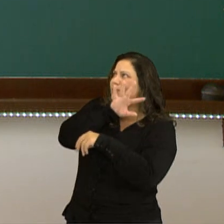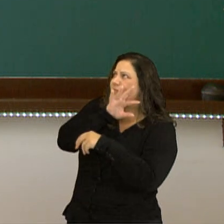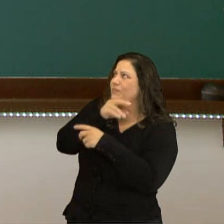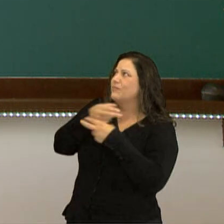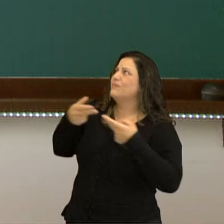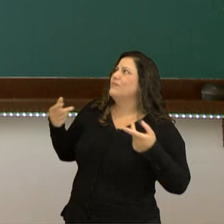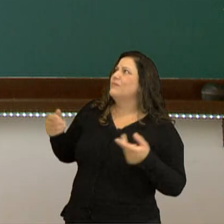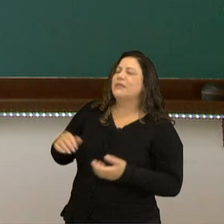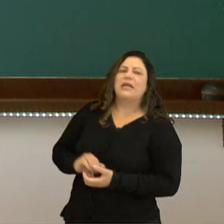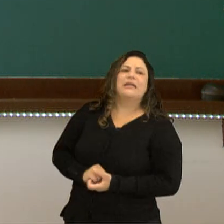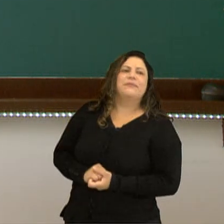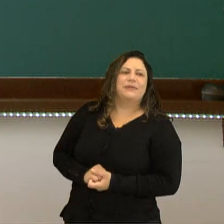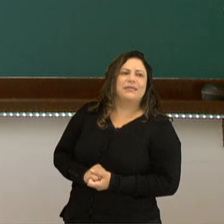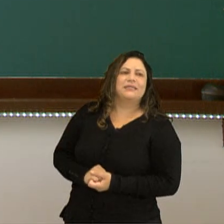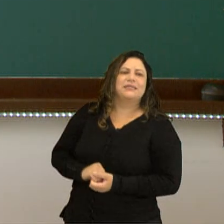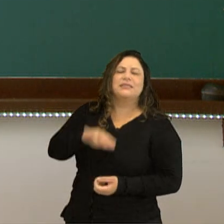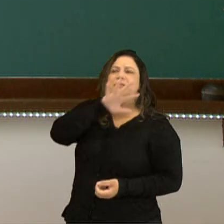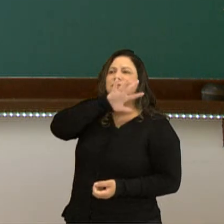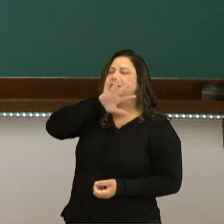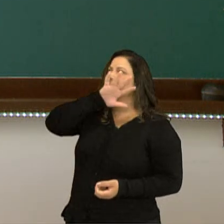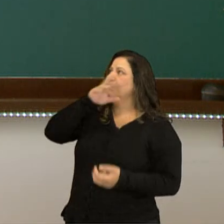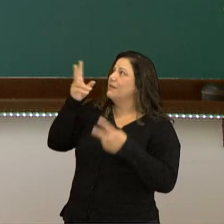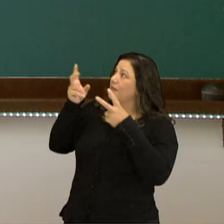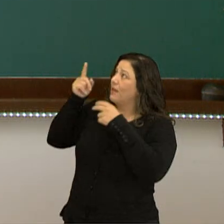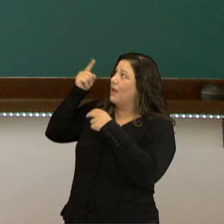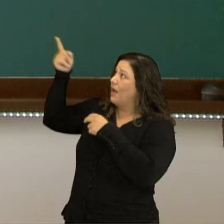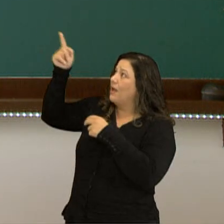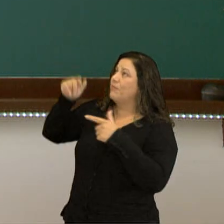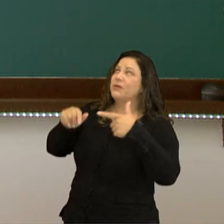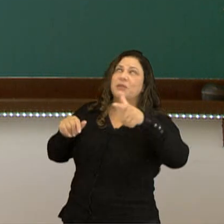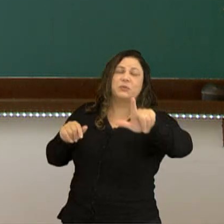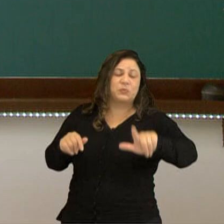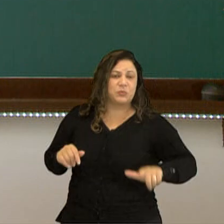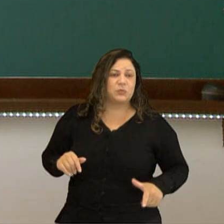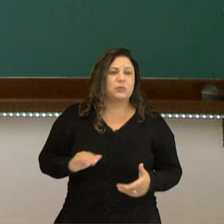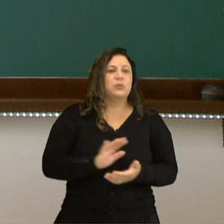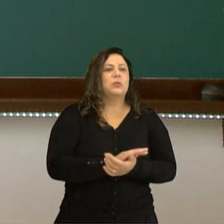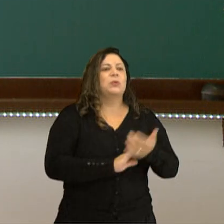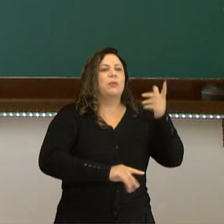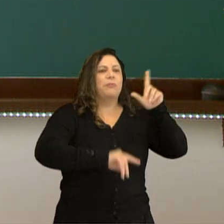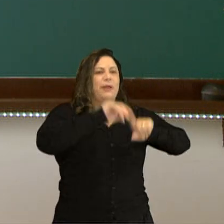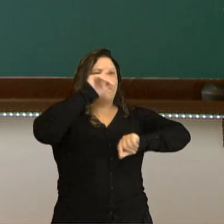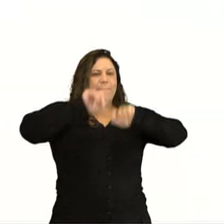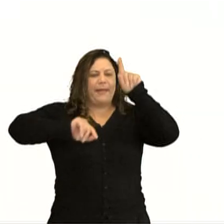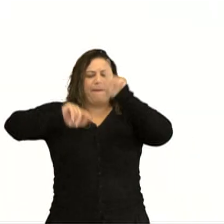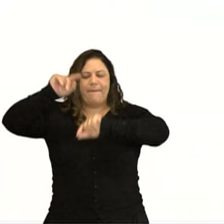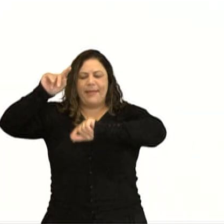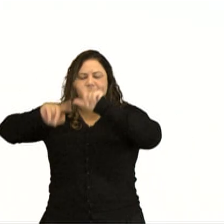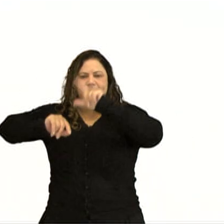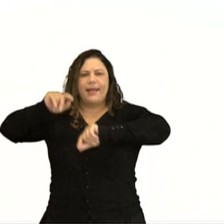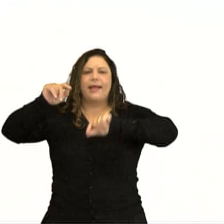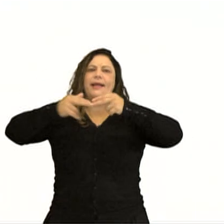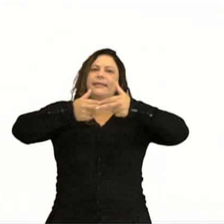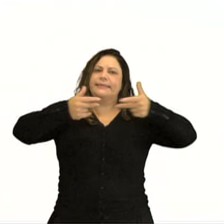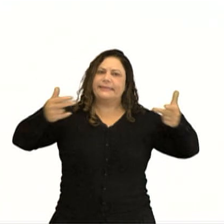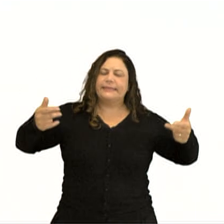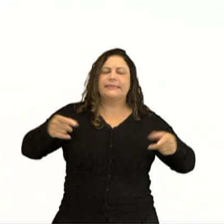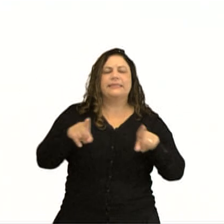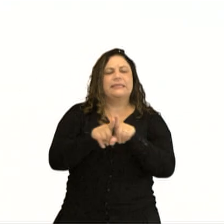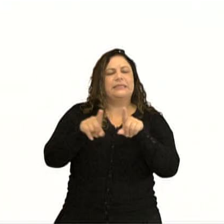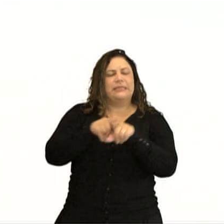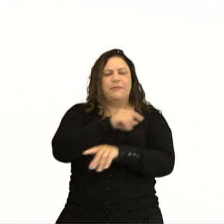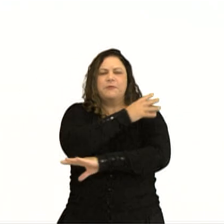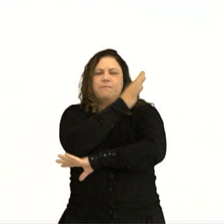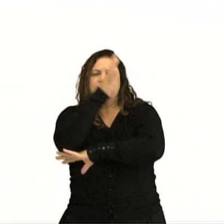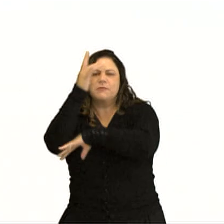aqui é um animalzinho, aqui nós temos um outro, a estrela, ele trabalha com a ideia das estrelas, ele explora a